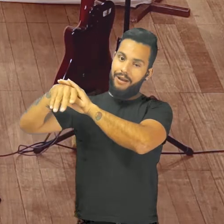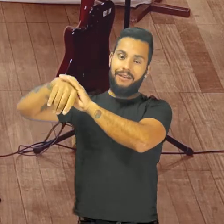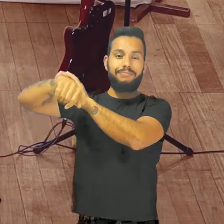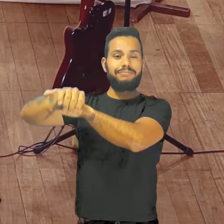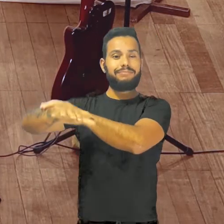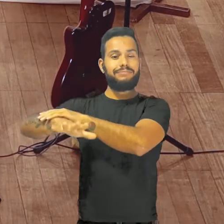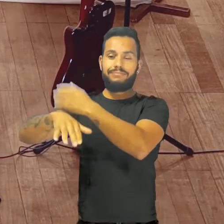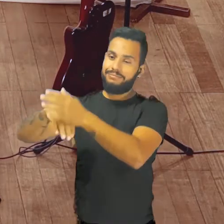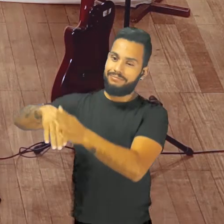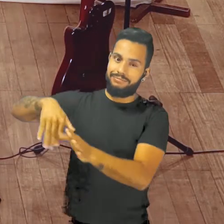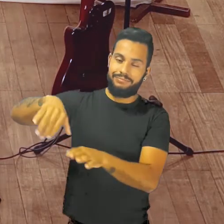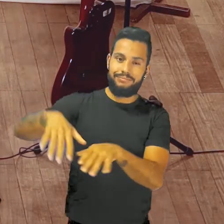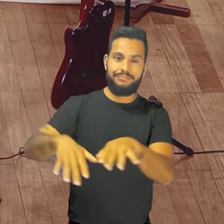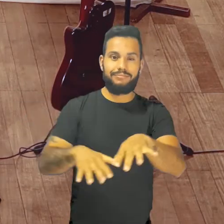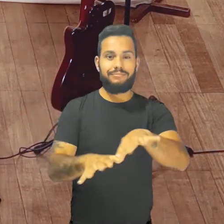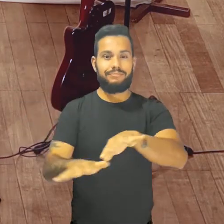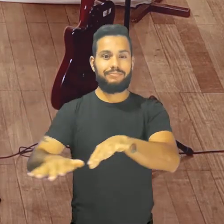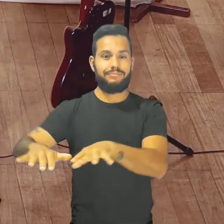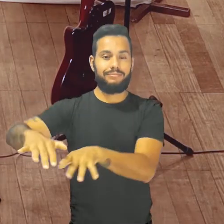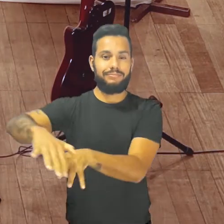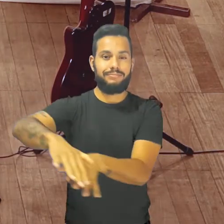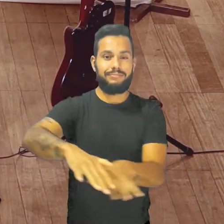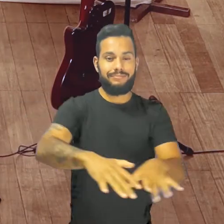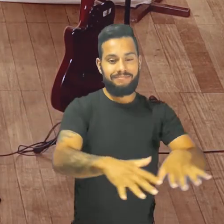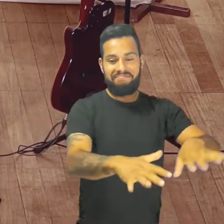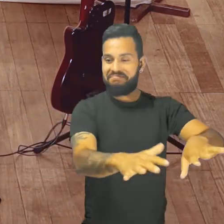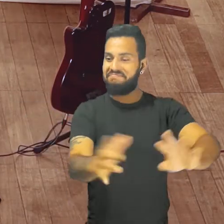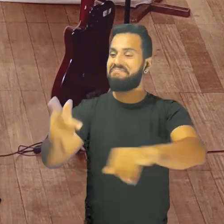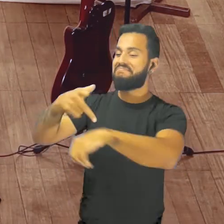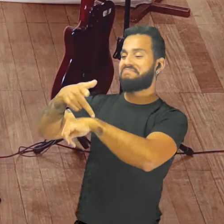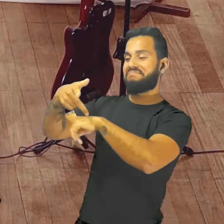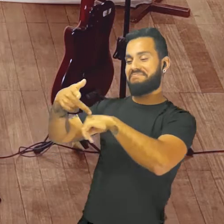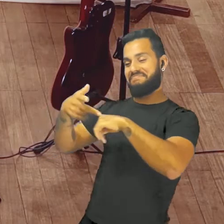Onde? Que guarda a água sua pureza.